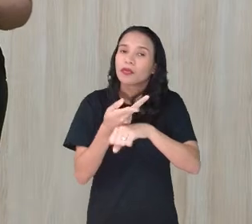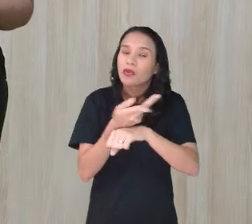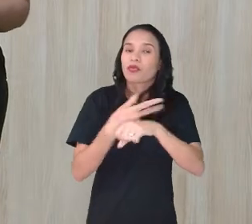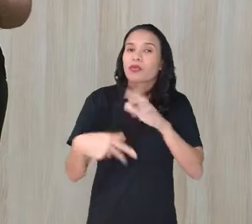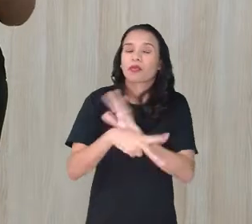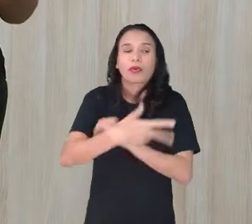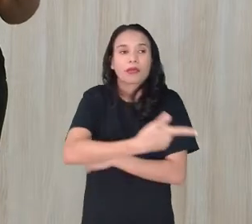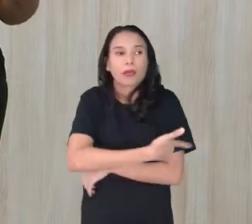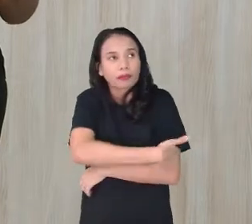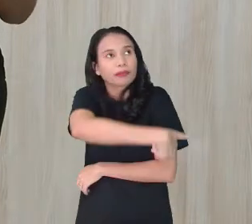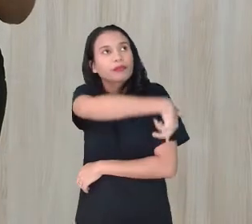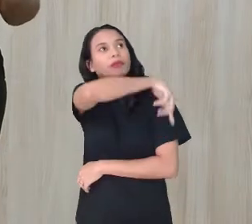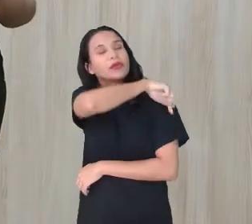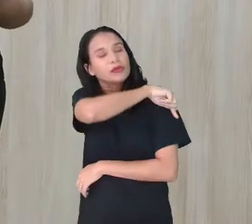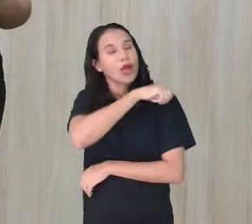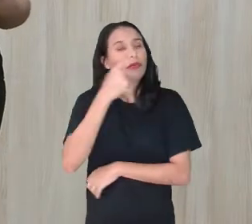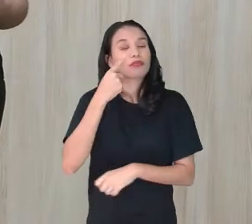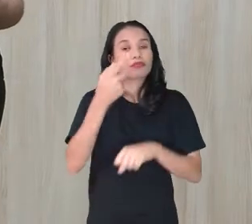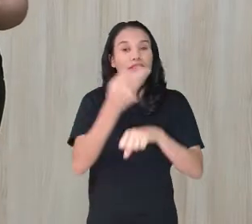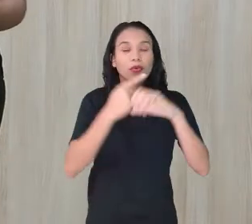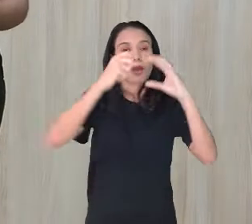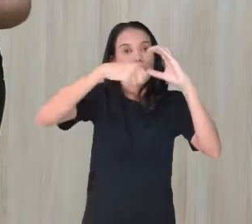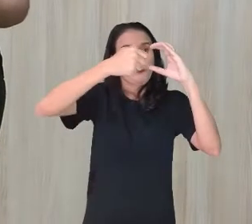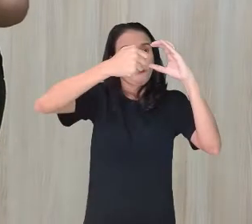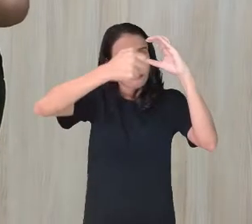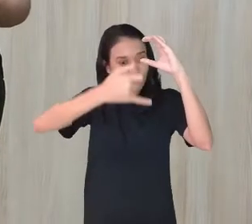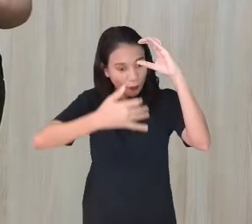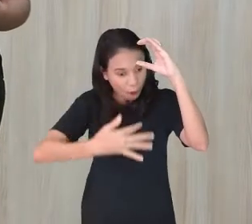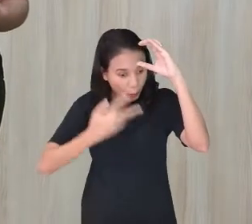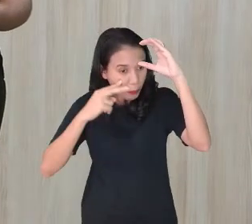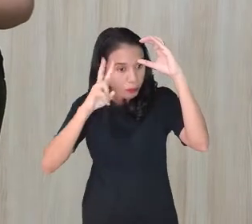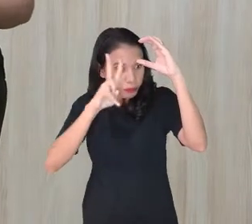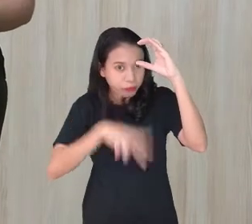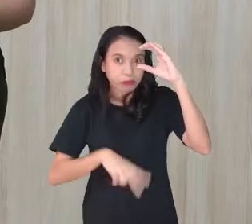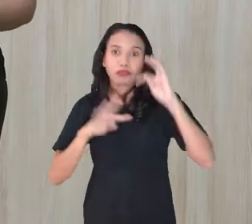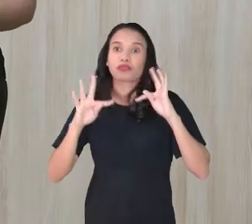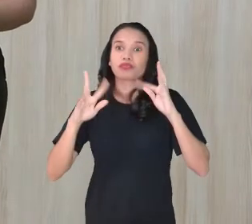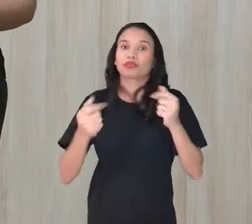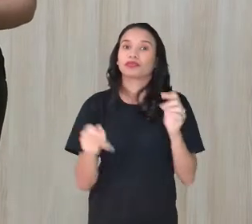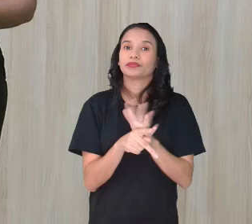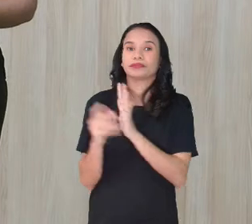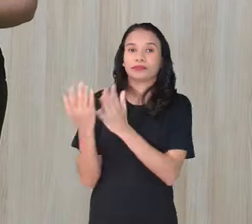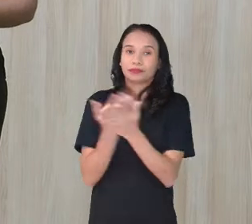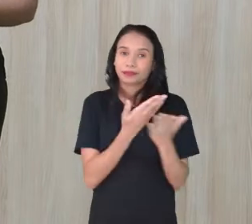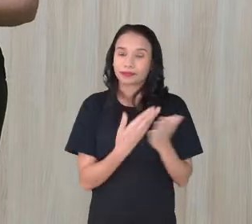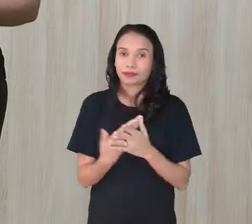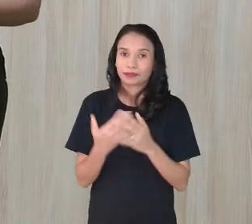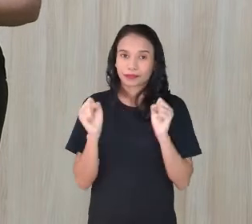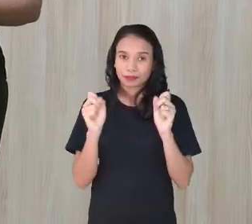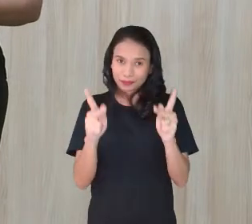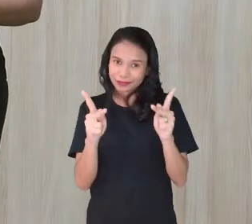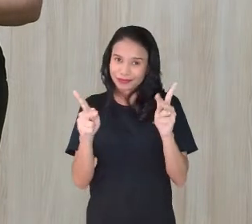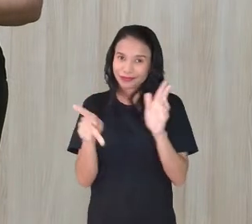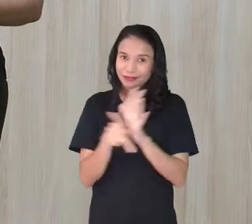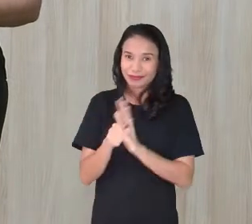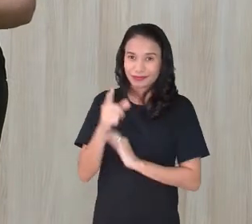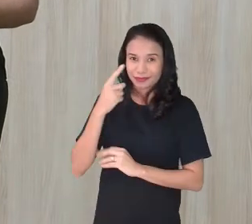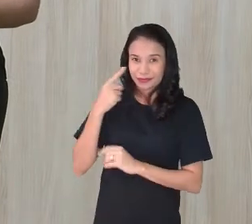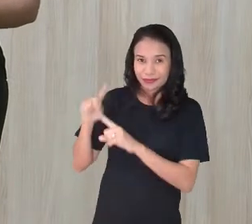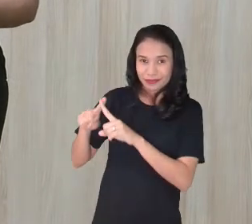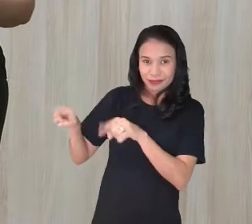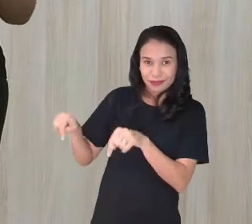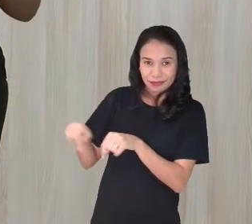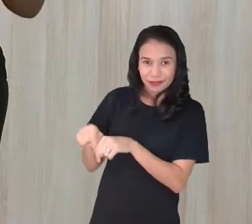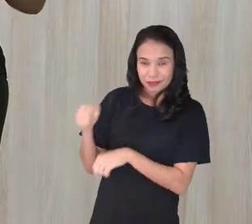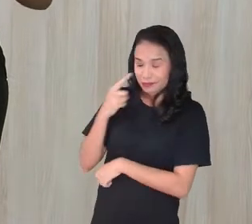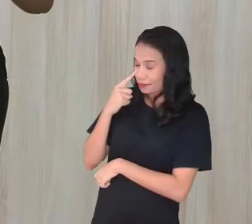está no 7º ano, então você vai na playlist do 7º ano e maratona todas as aulas. Tem o QR Code aí na tela para você